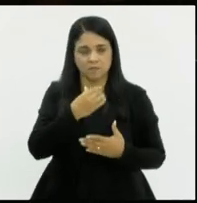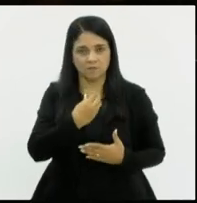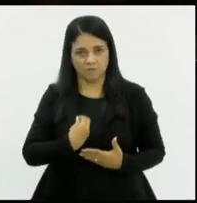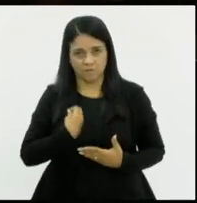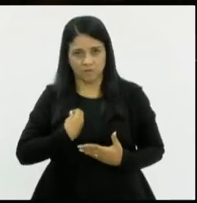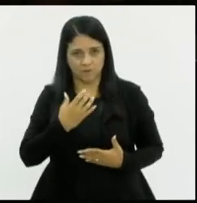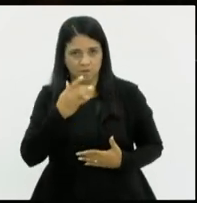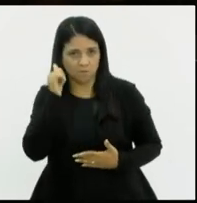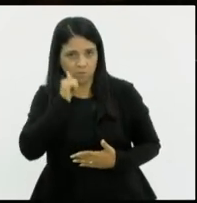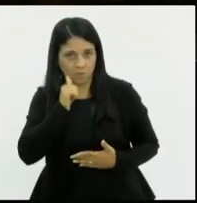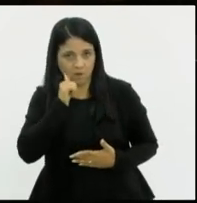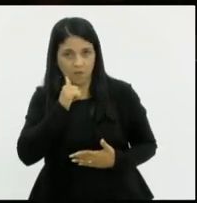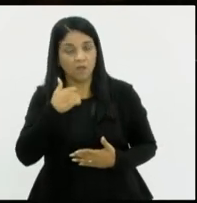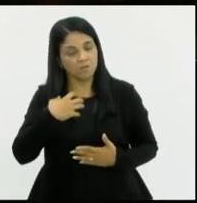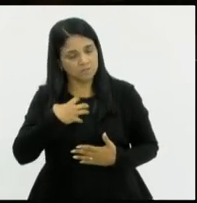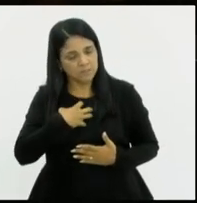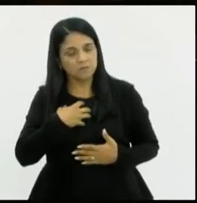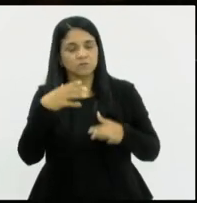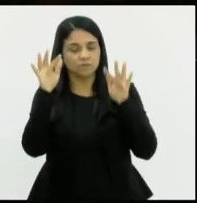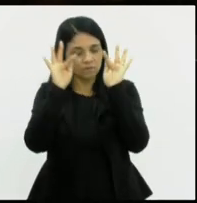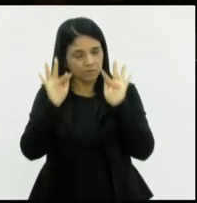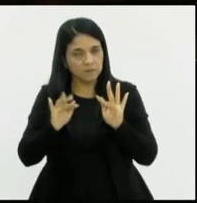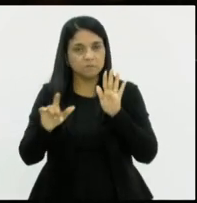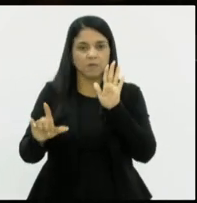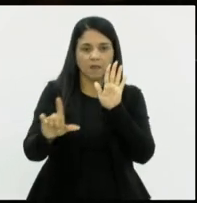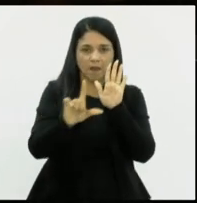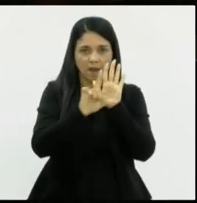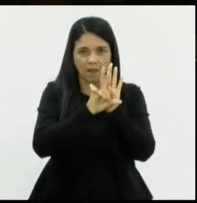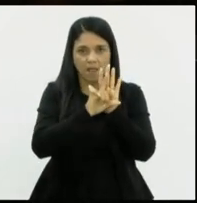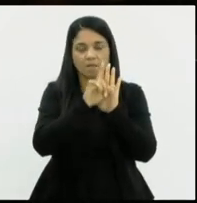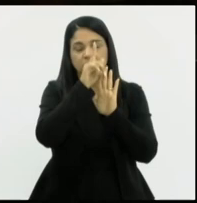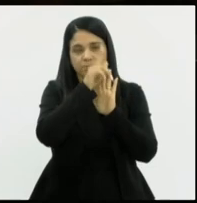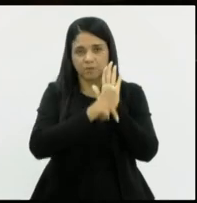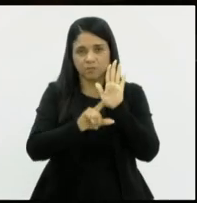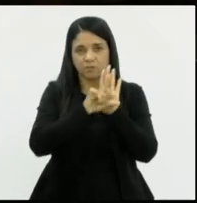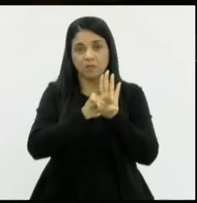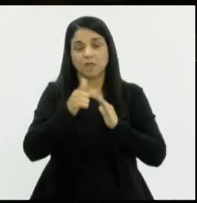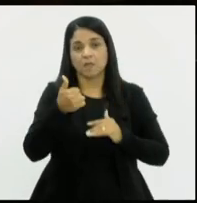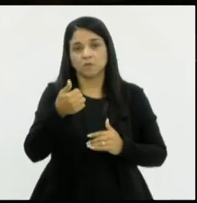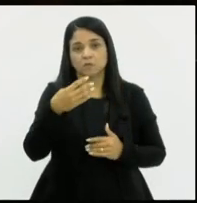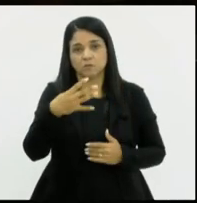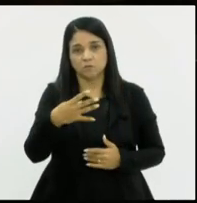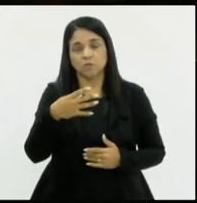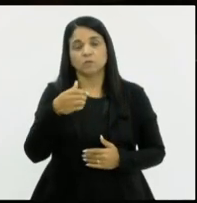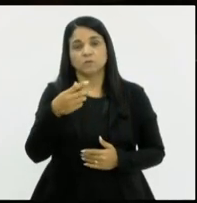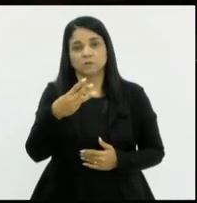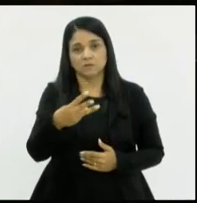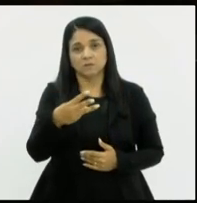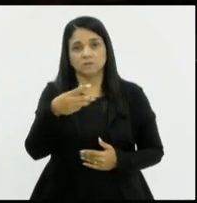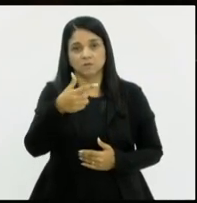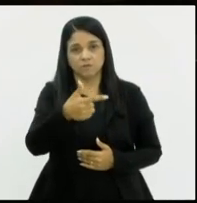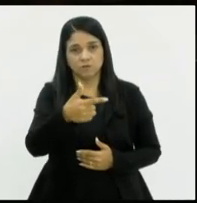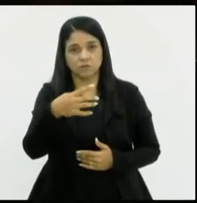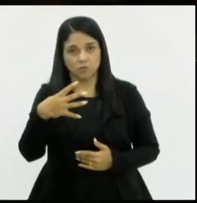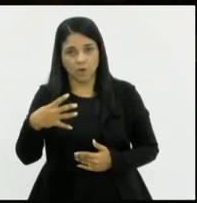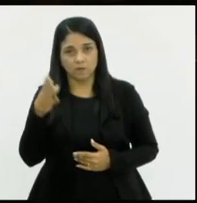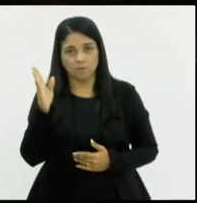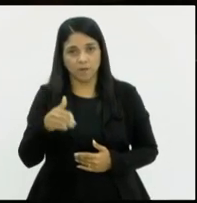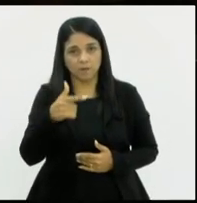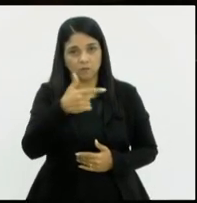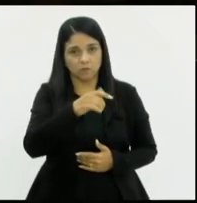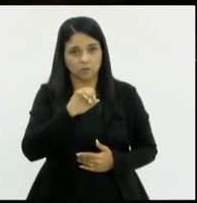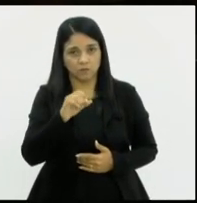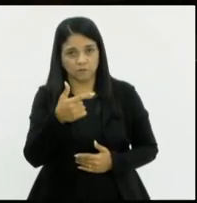feliz de poder ser autora dessa lei, desse projeto de lei 14.324/2022, de poder contribuir,